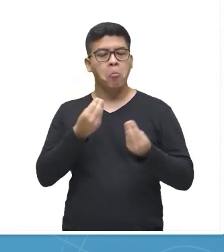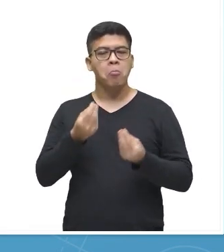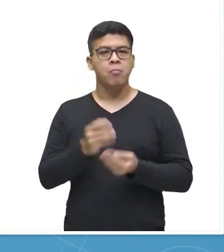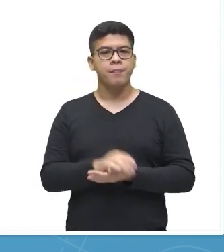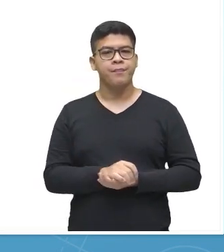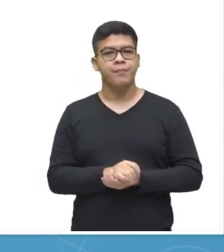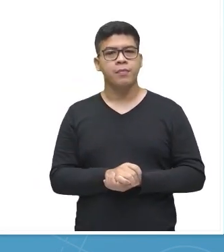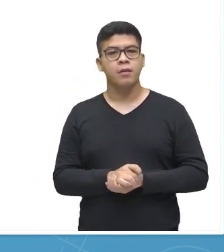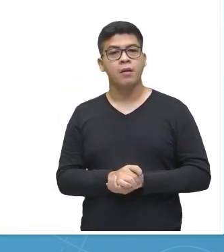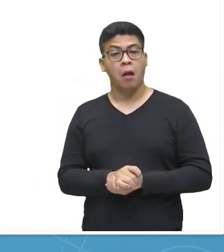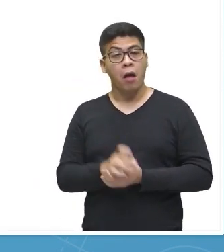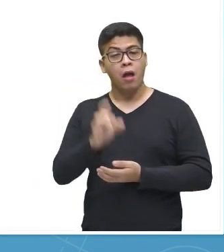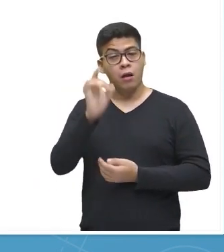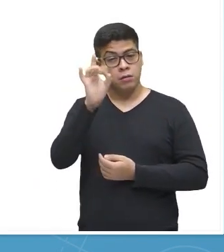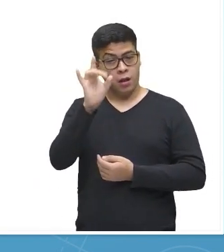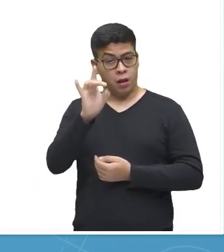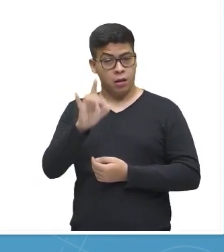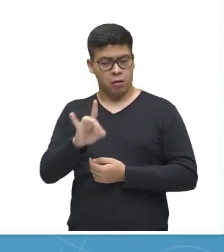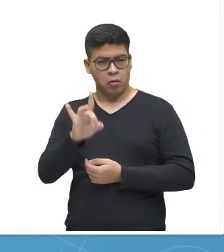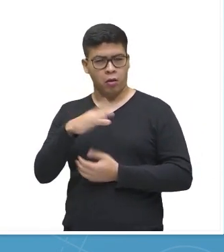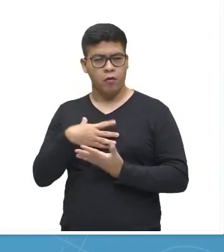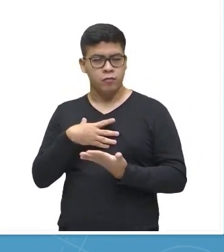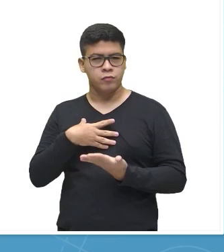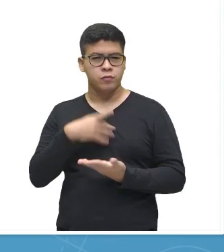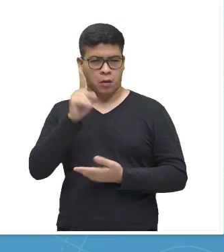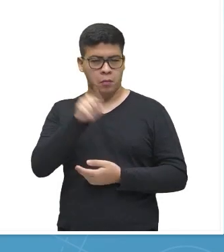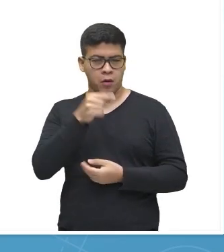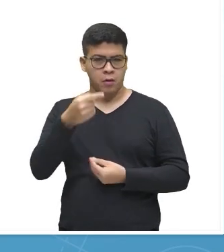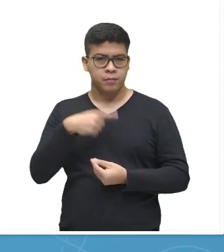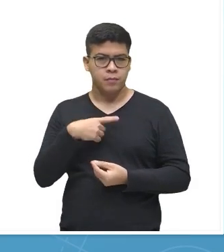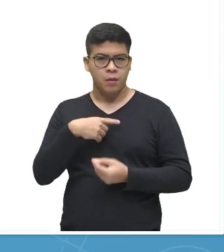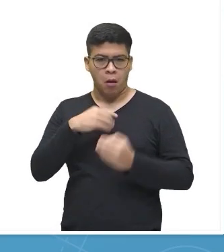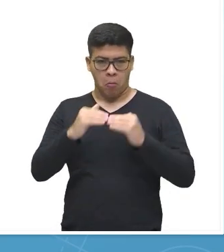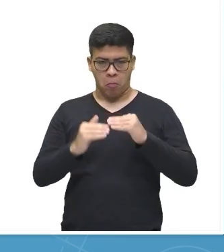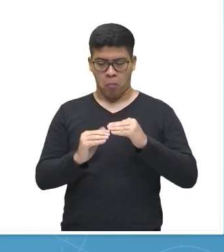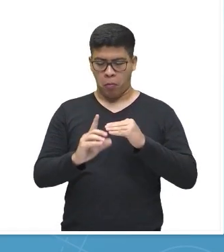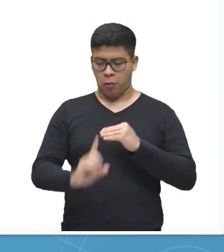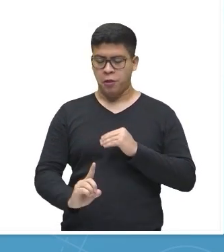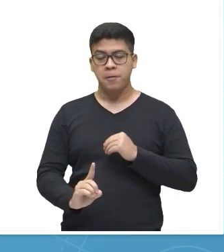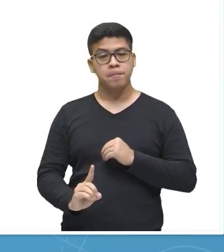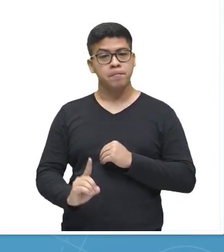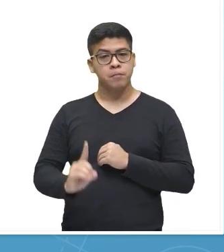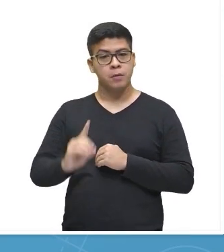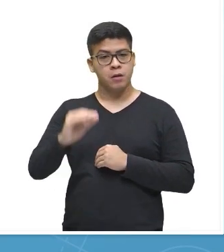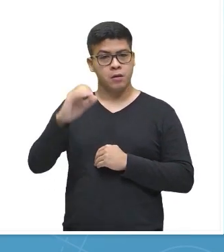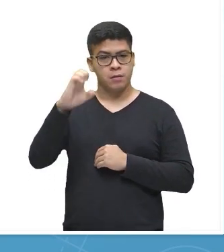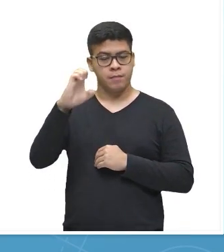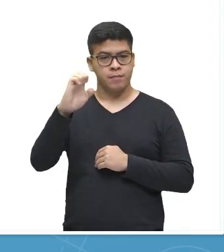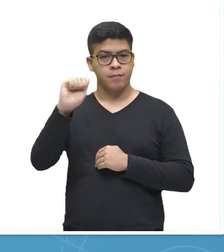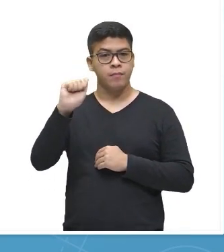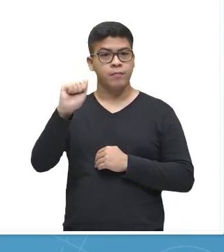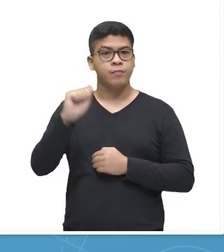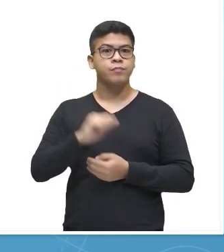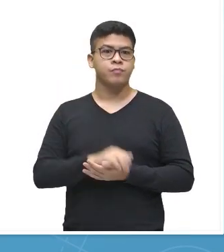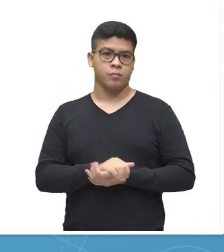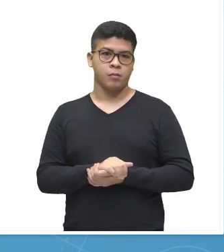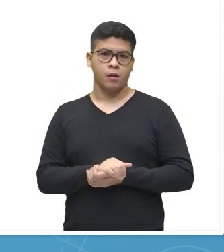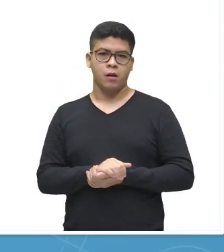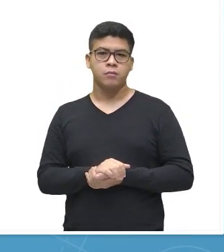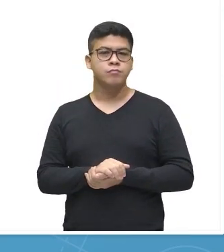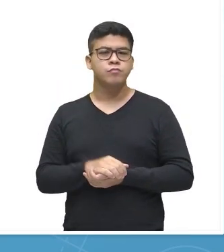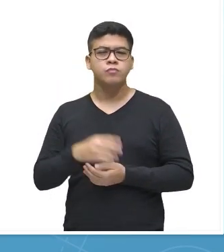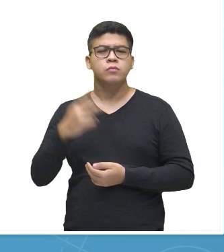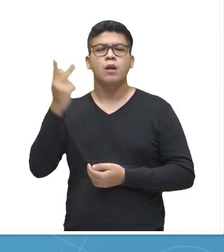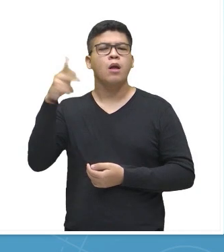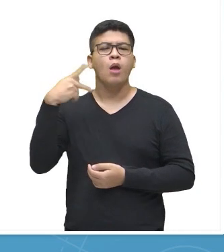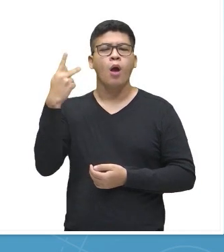uma delas, vamos por eliminação. Começando pela D, se refere à dimensão política do ser